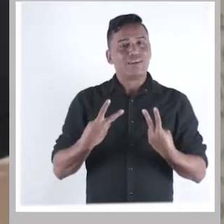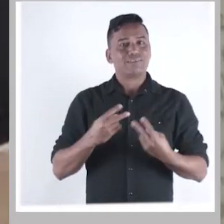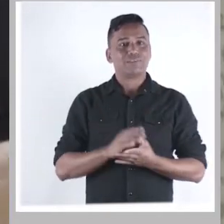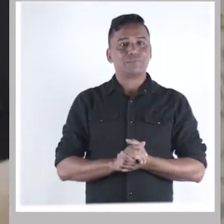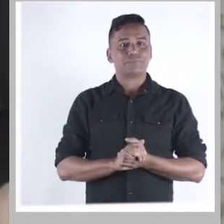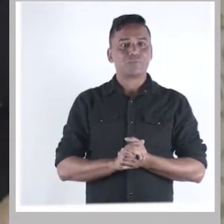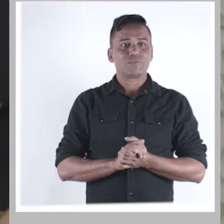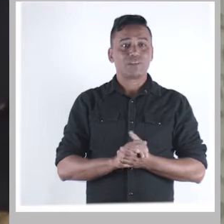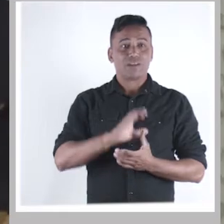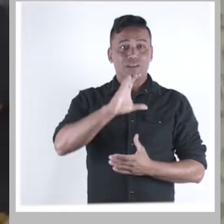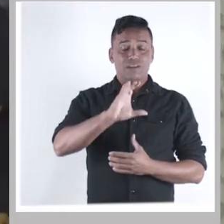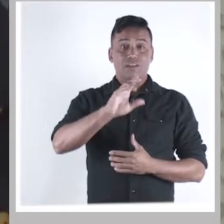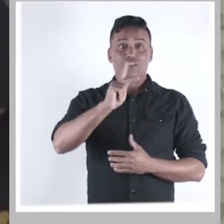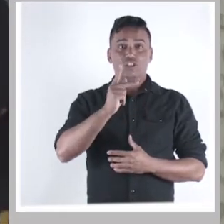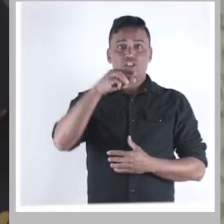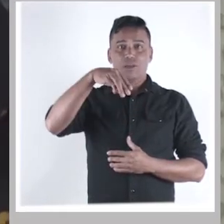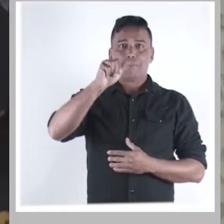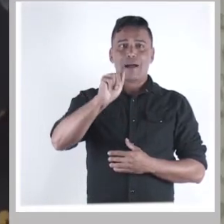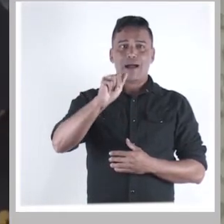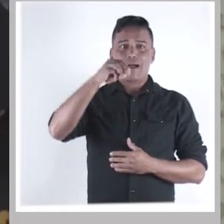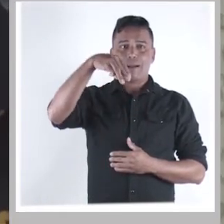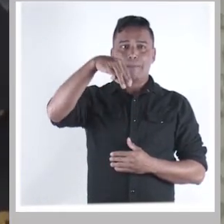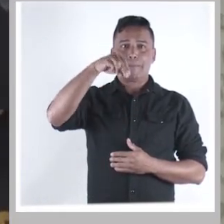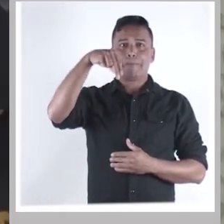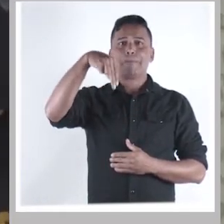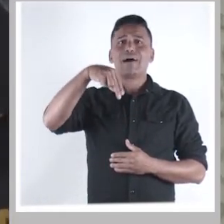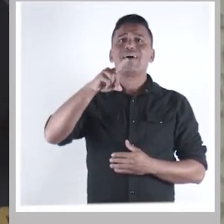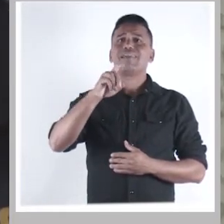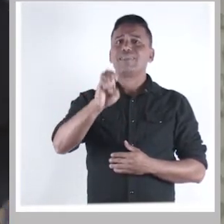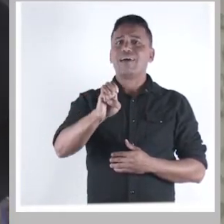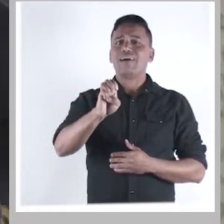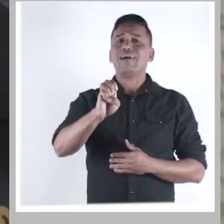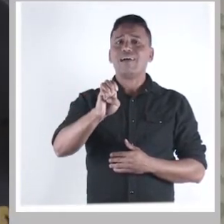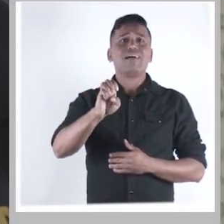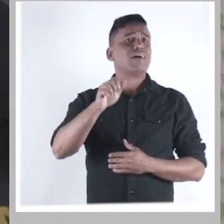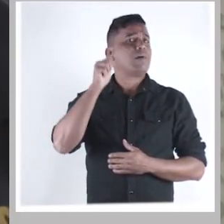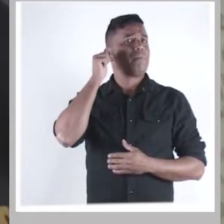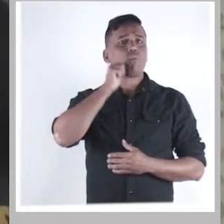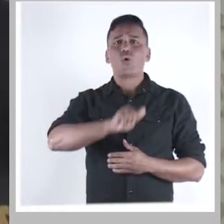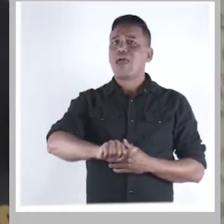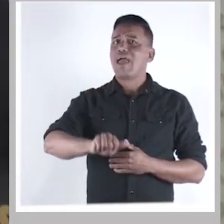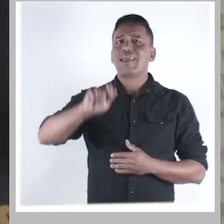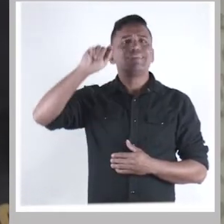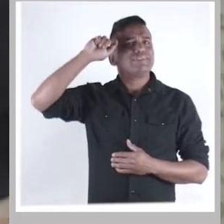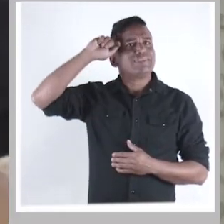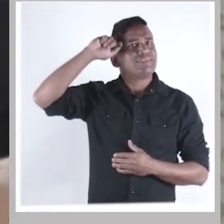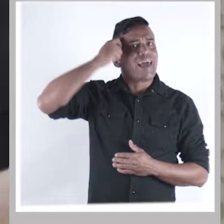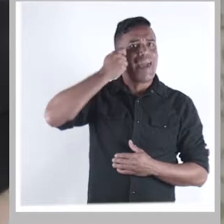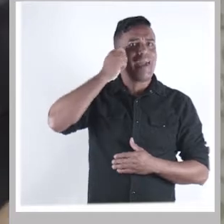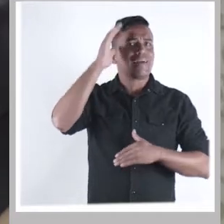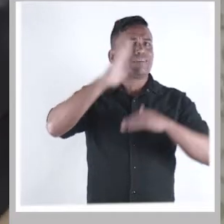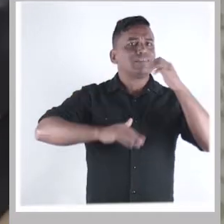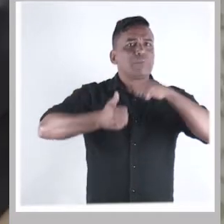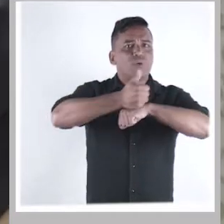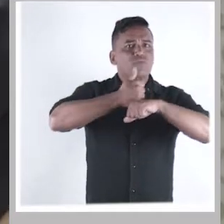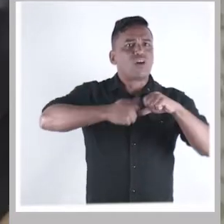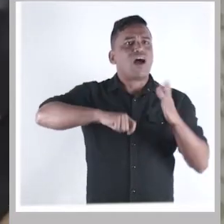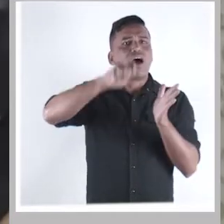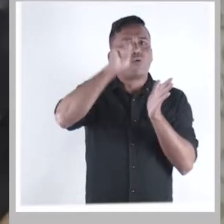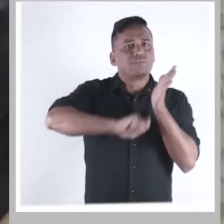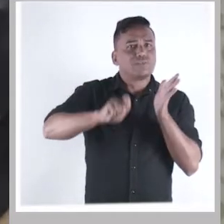E Chimamanda, né, incrível, e Maya Angelou, maravilhosa, né? Então, assim, são mulheres